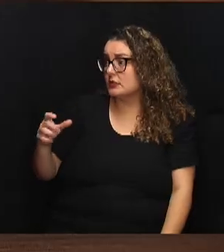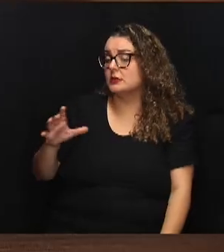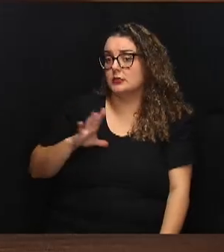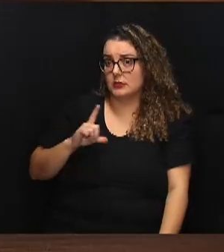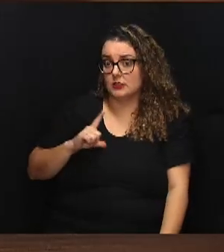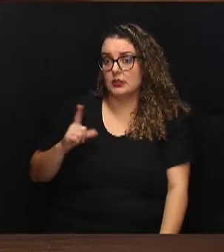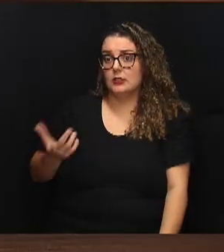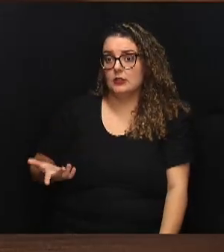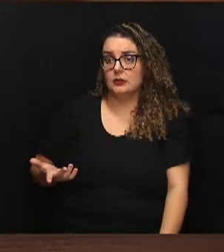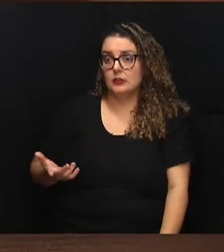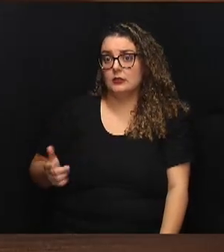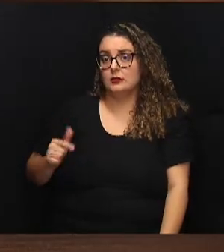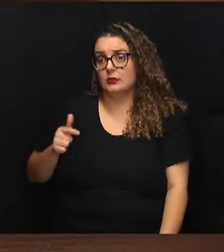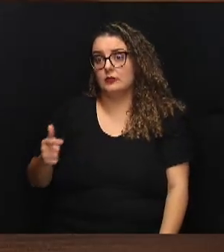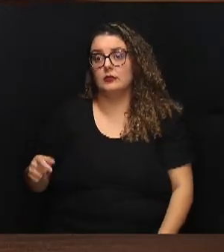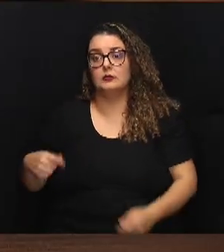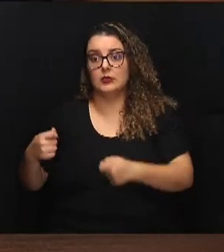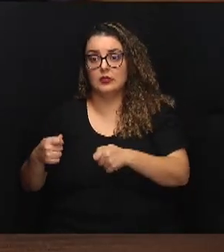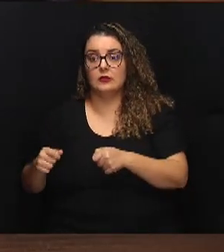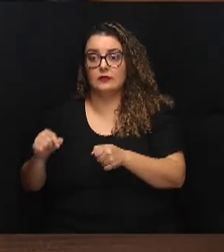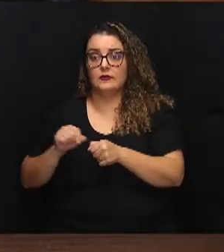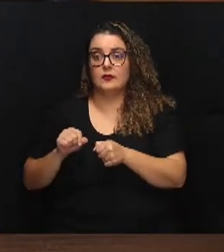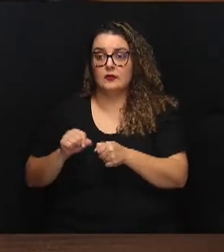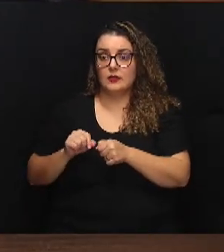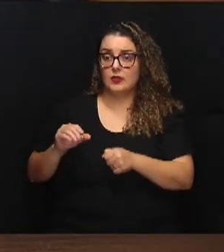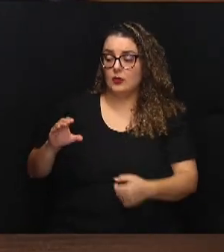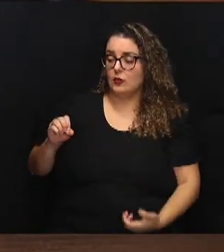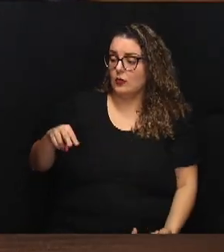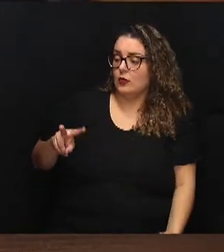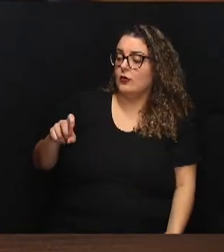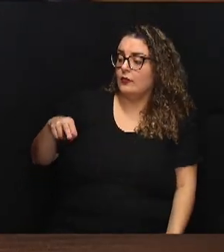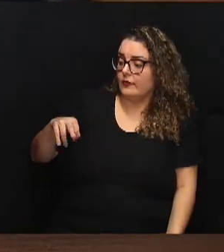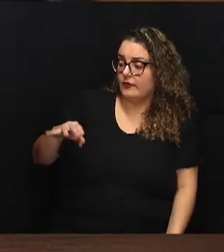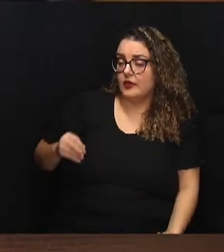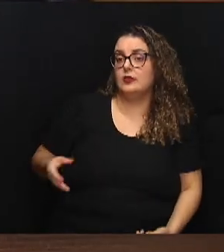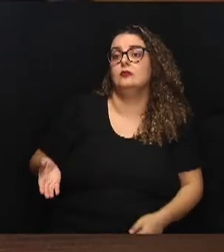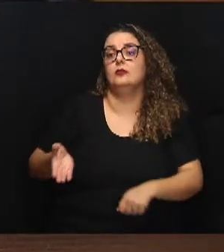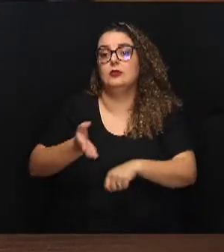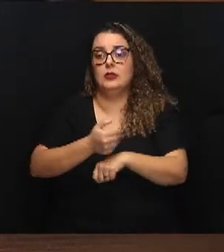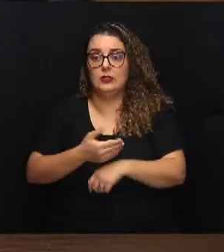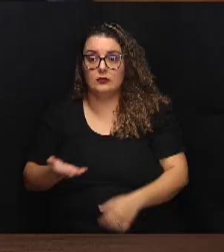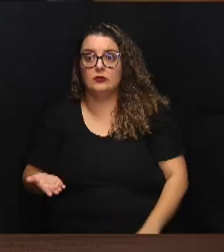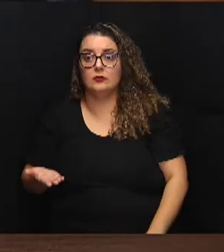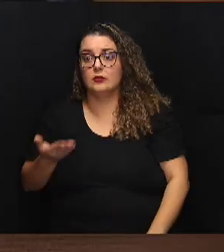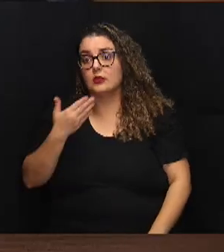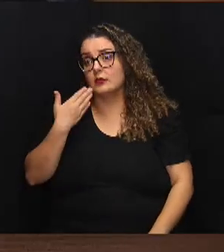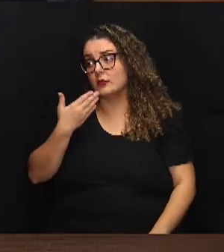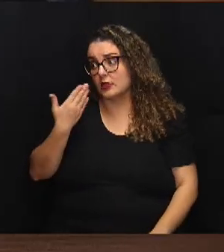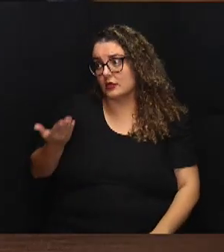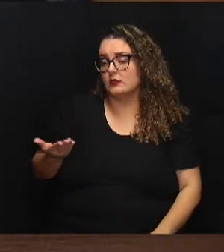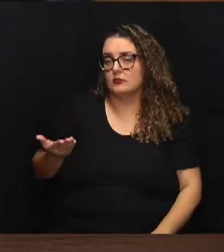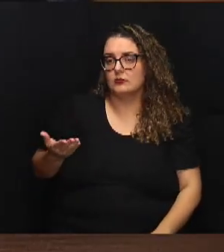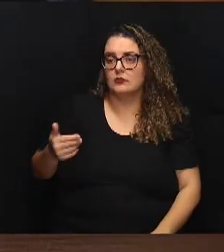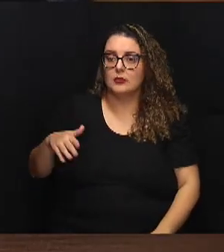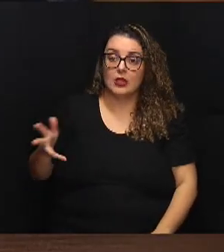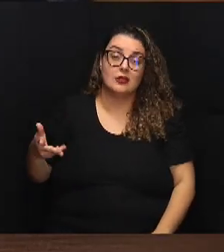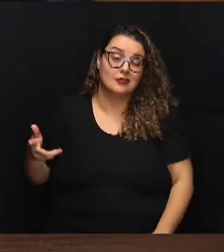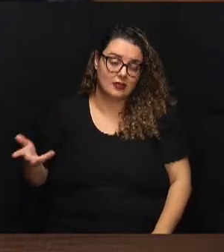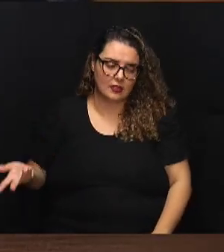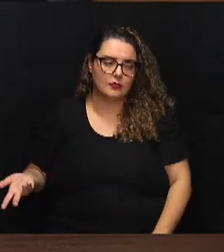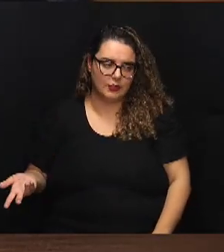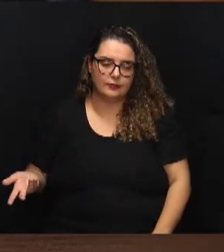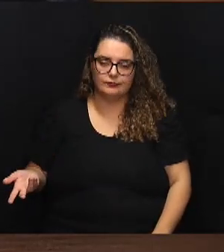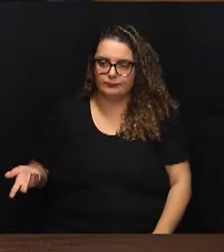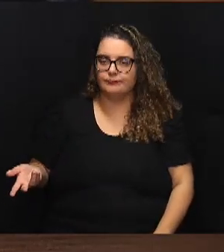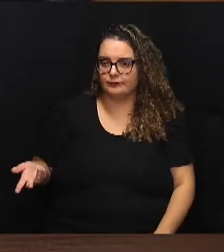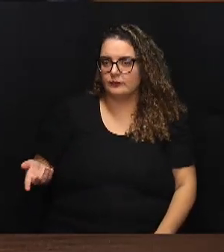vai ter a necessidade de realizar um convênio prévio, né, fica muito ágil, né?